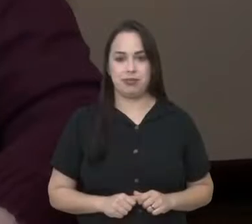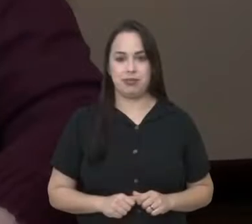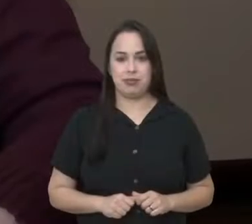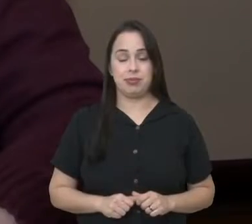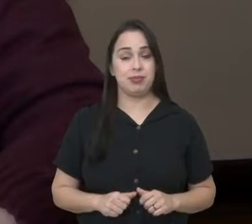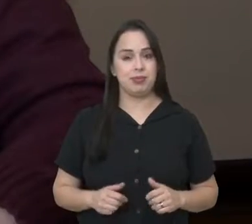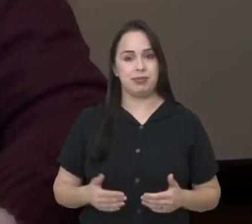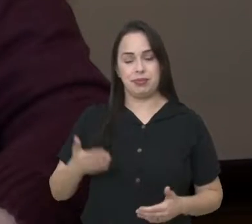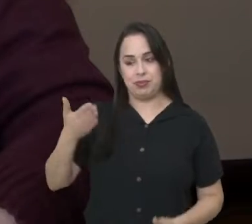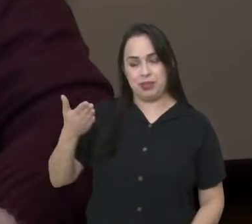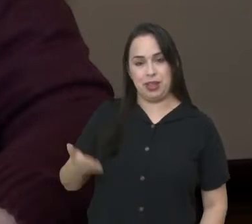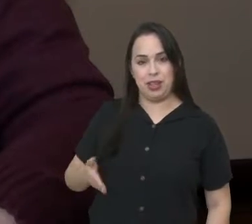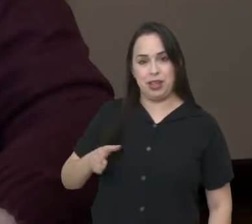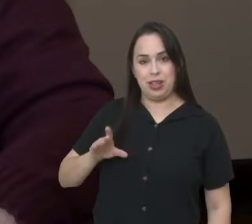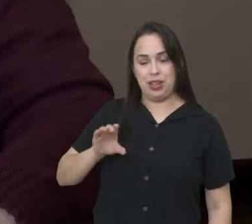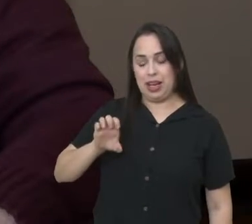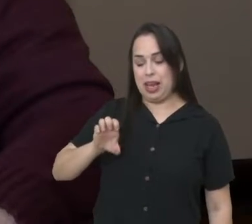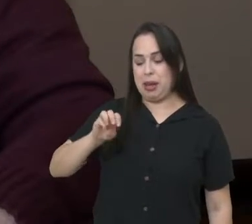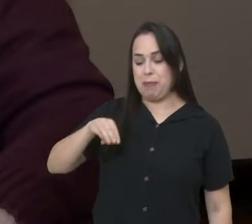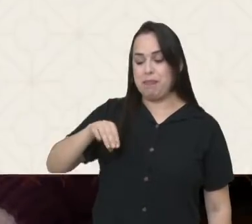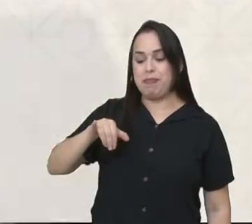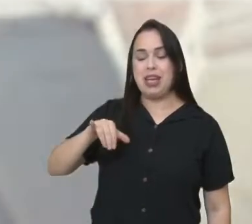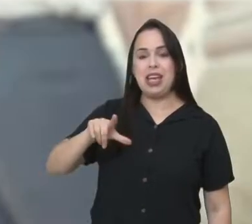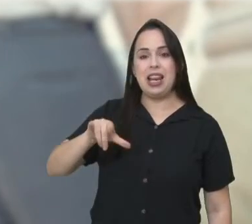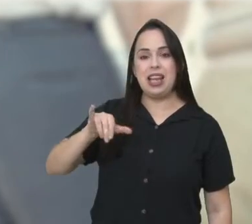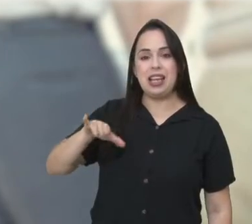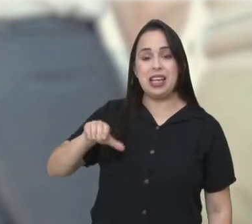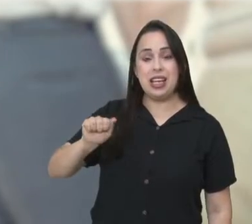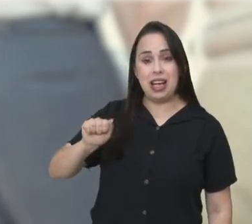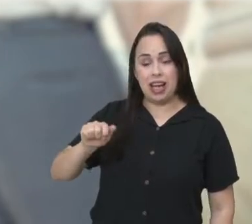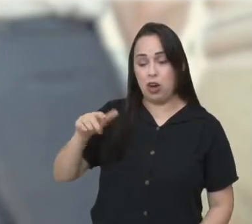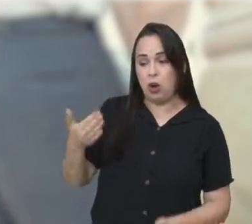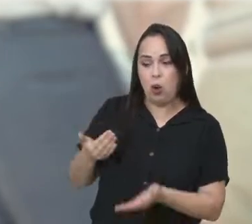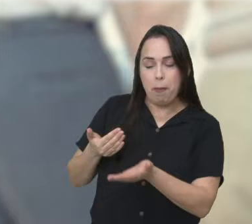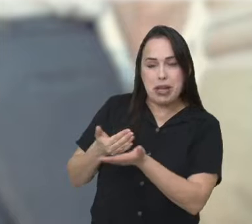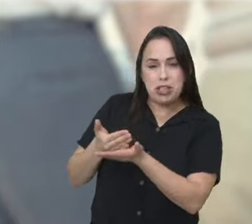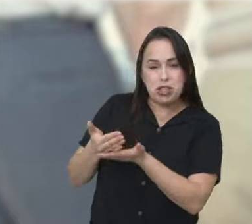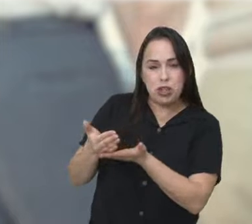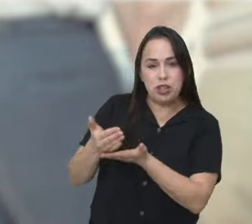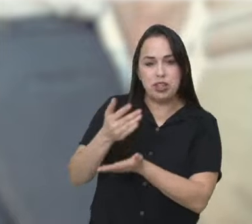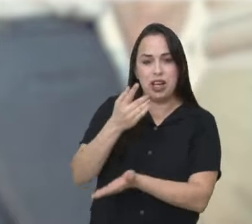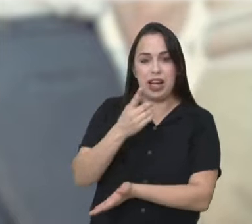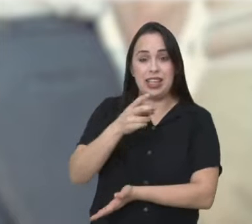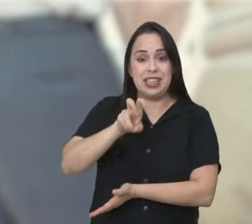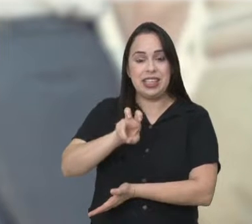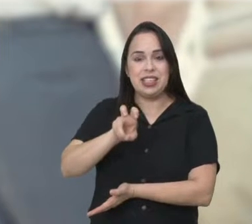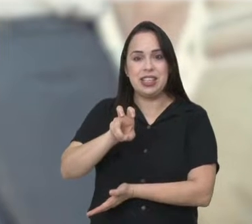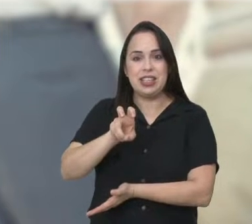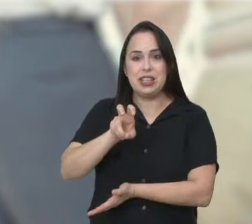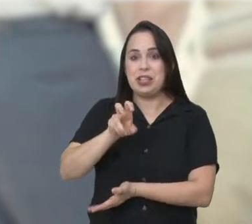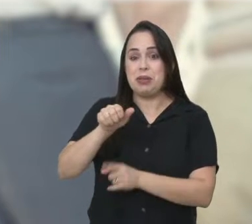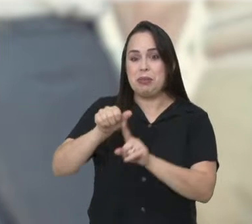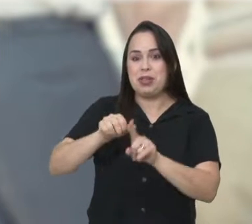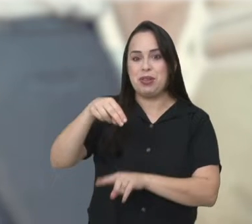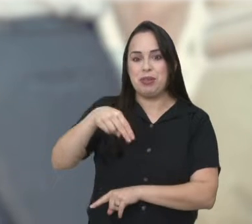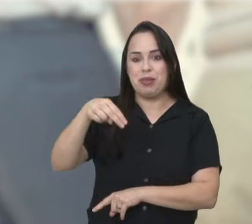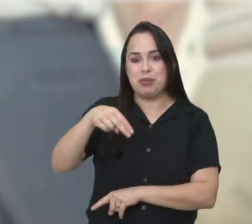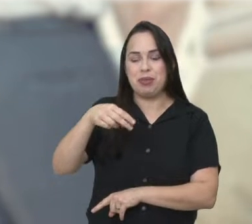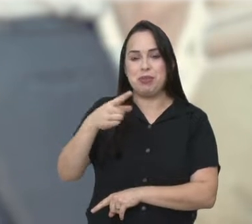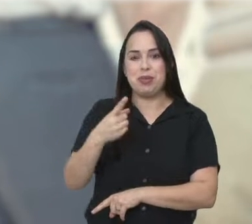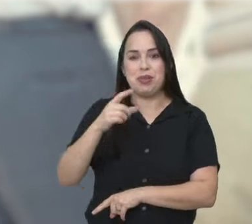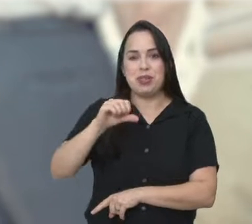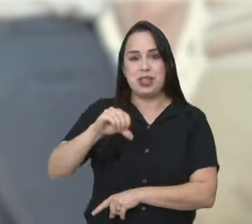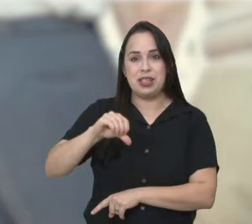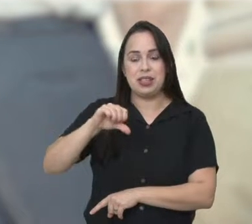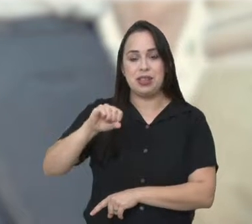A história da Dona Emília começou exatamente no dia 15 de novembro de 1889, quando a